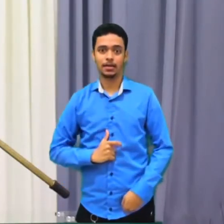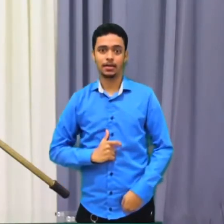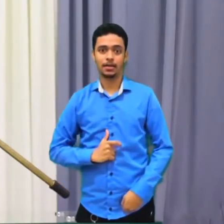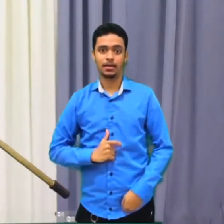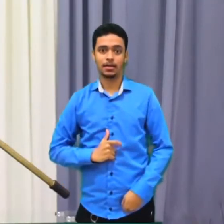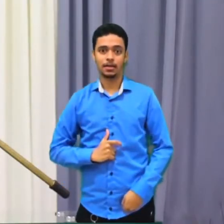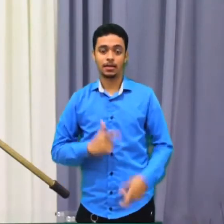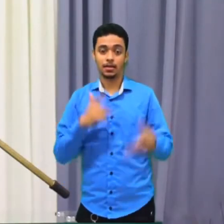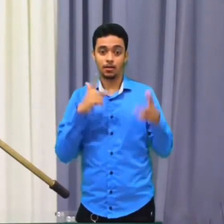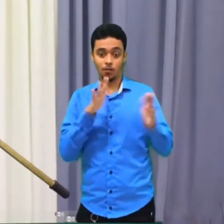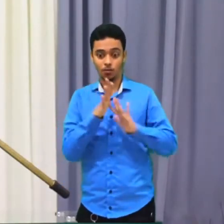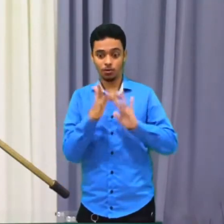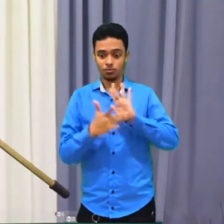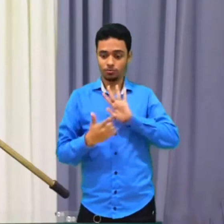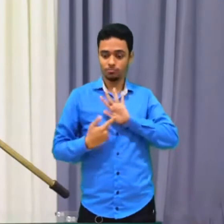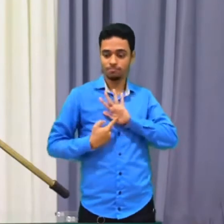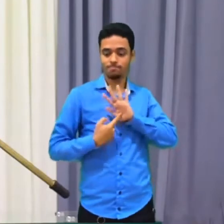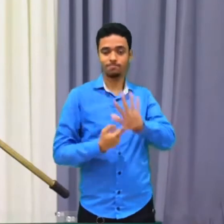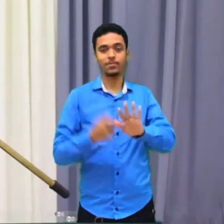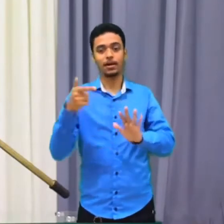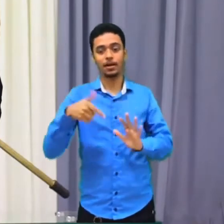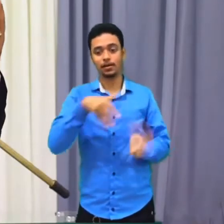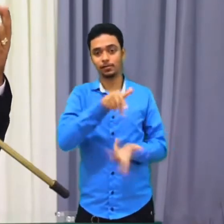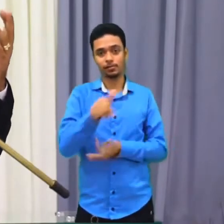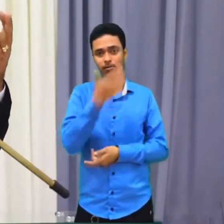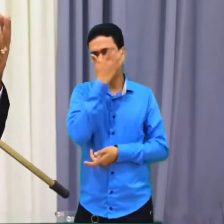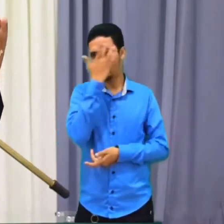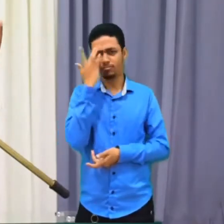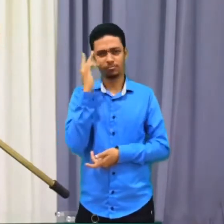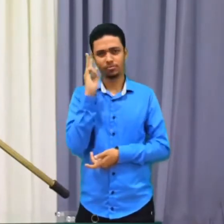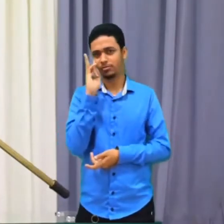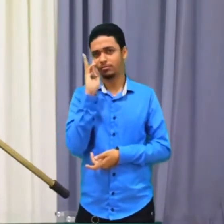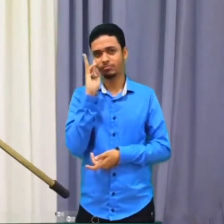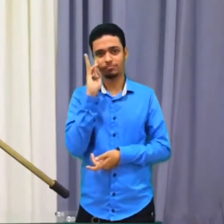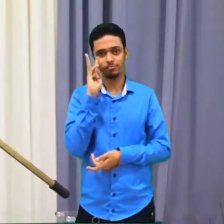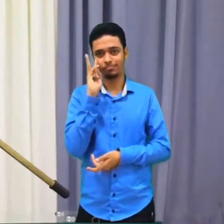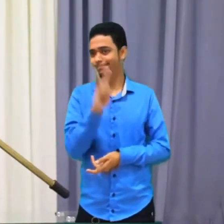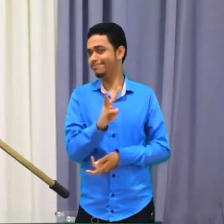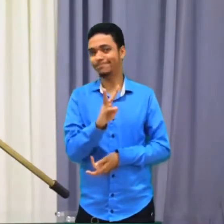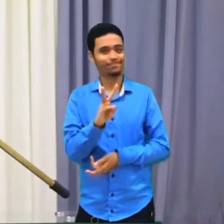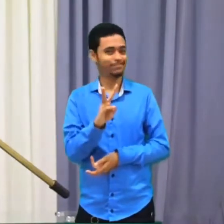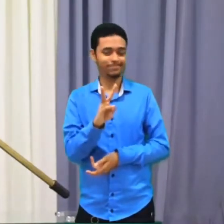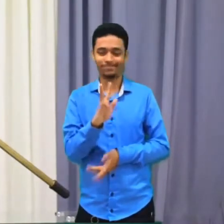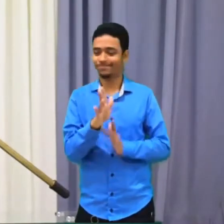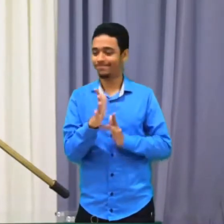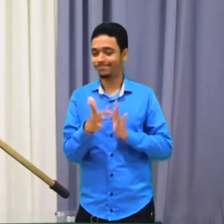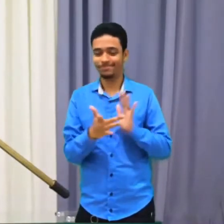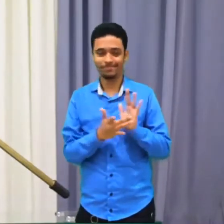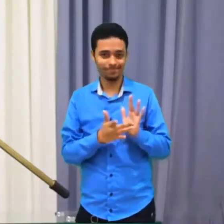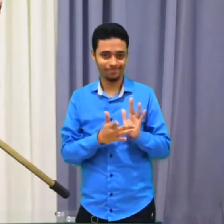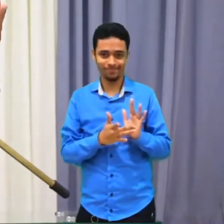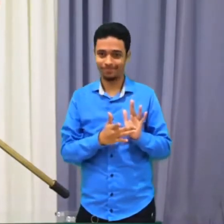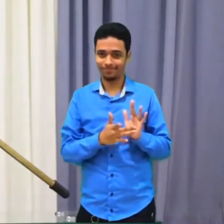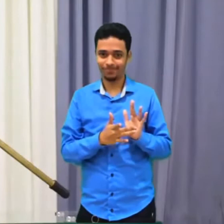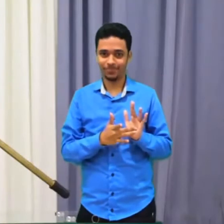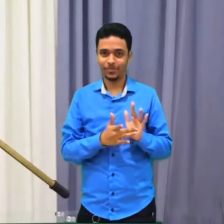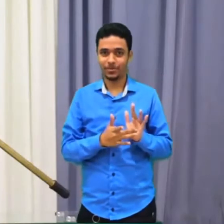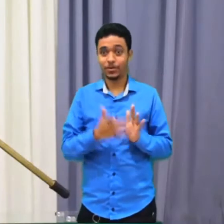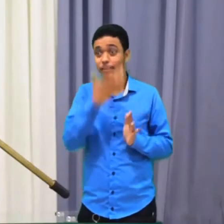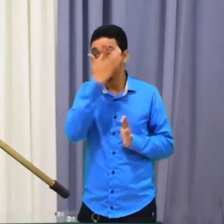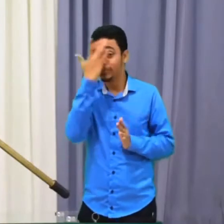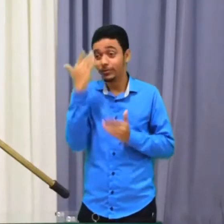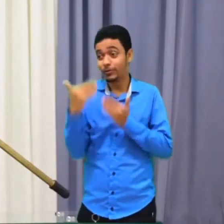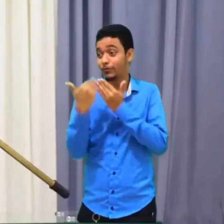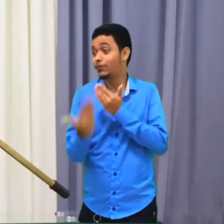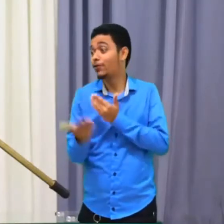Cristo aqui na terra. As pessoas não vão olhar Jesus. As pessoas não vão ver